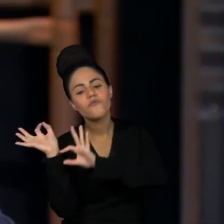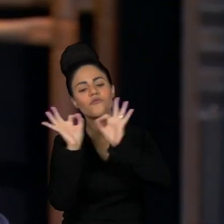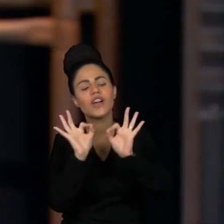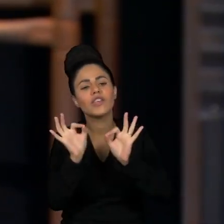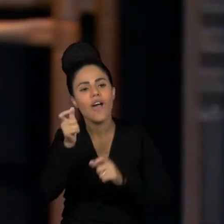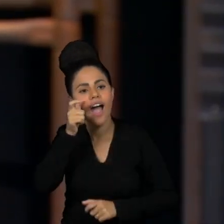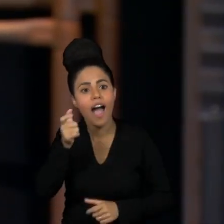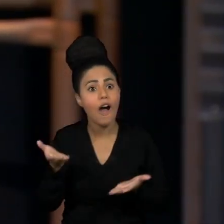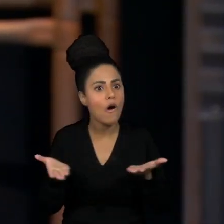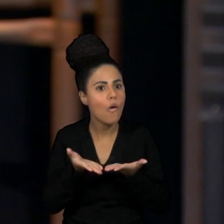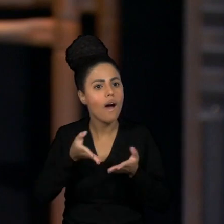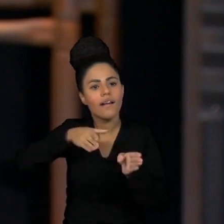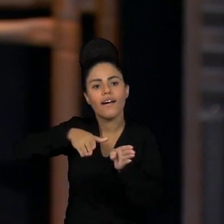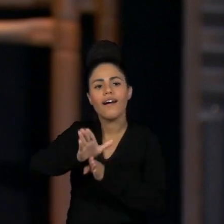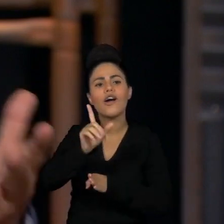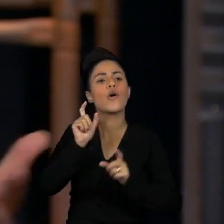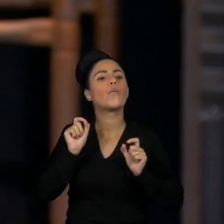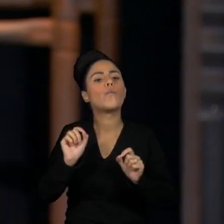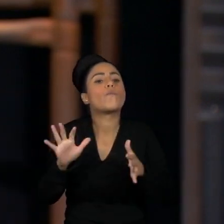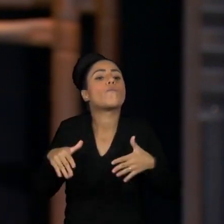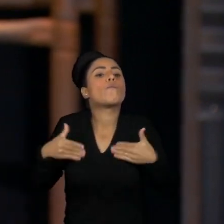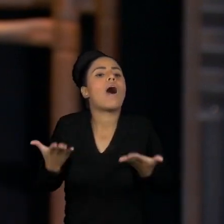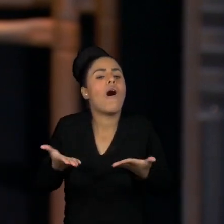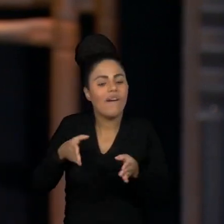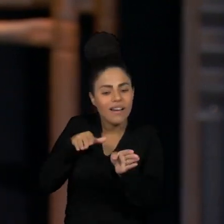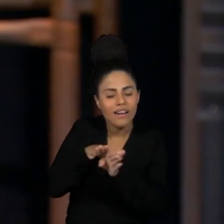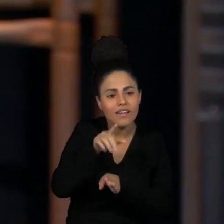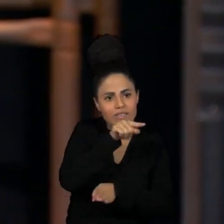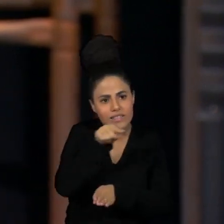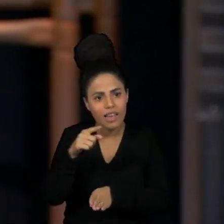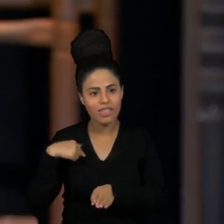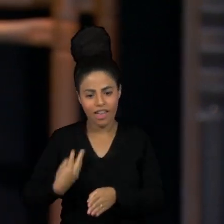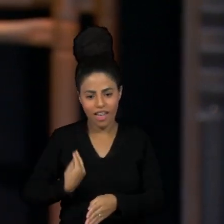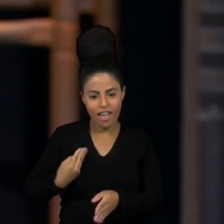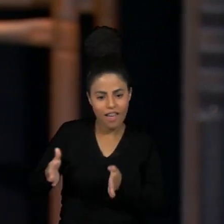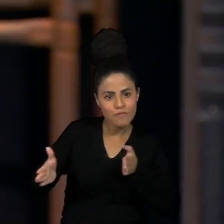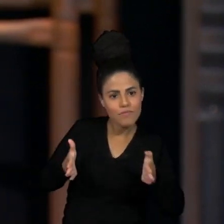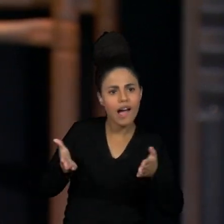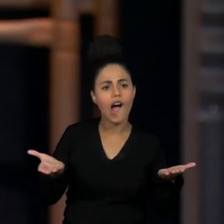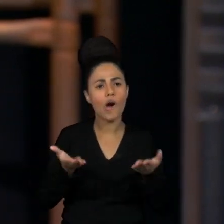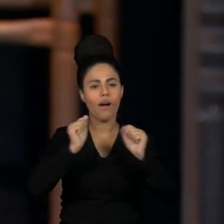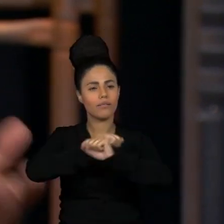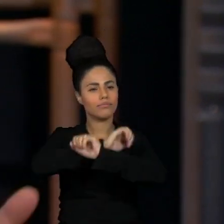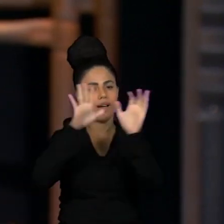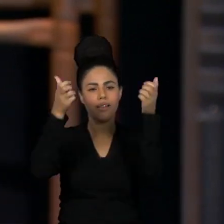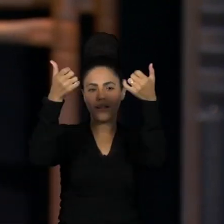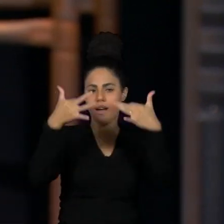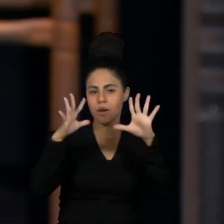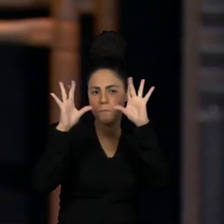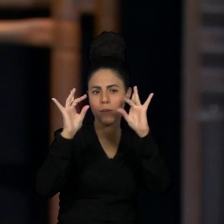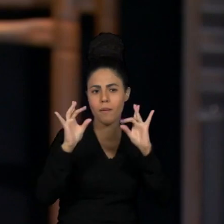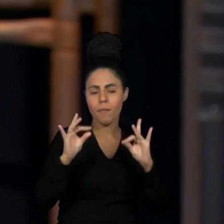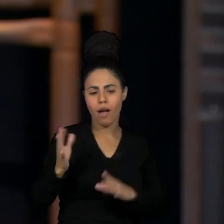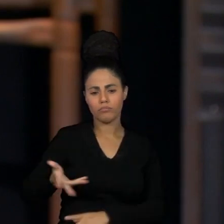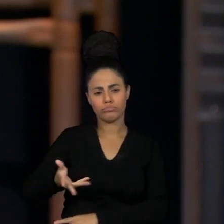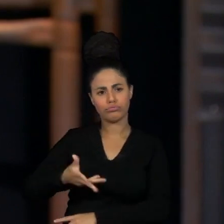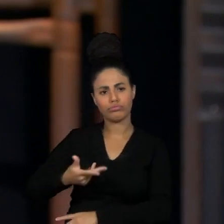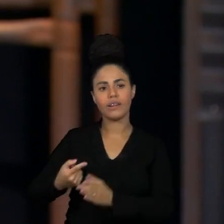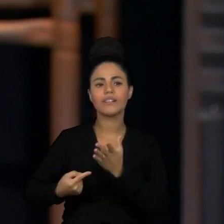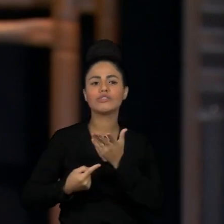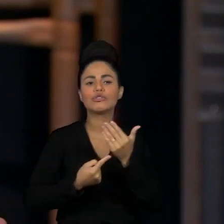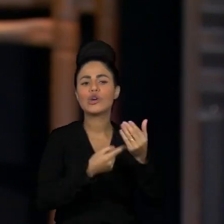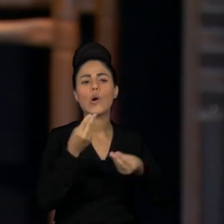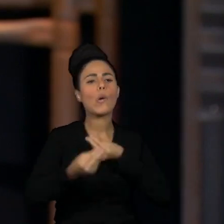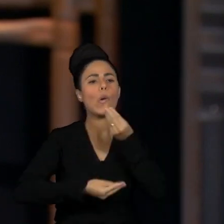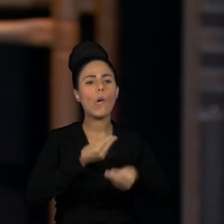agora, que conselho que você dá para ele dessa era que a gente vive de transparência, de aceleração digital?